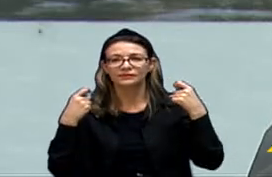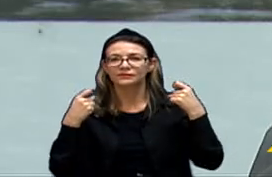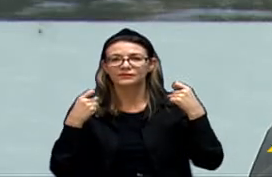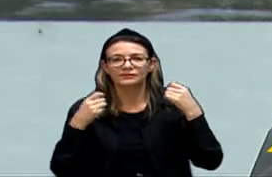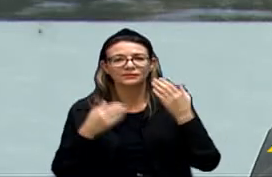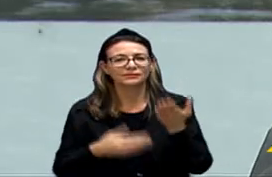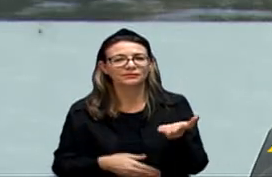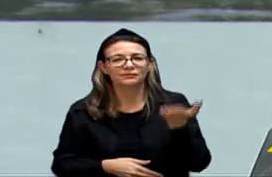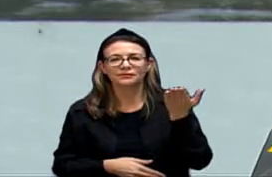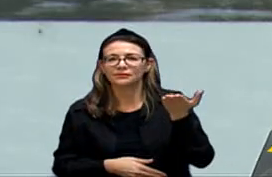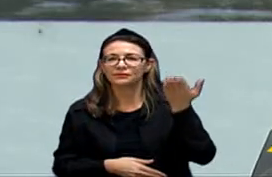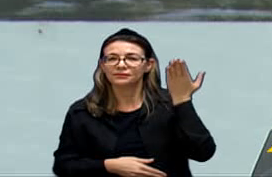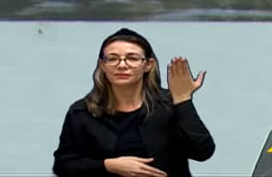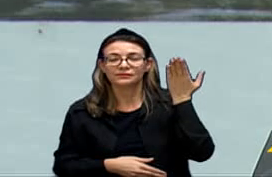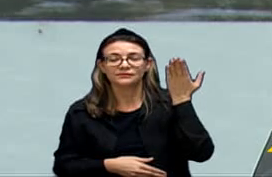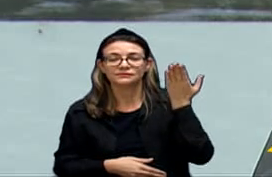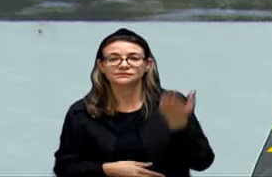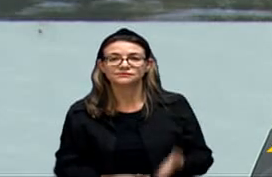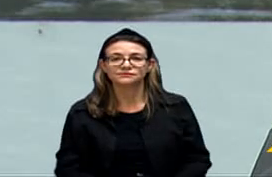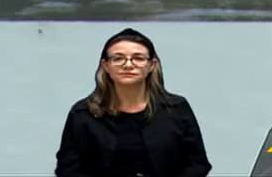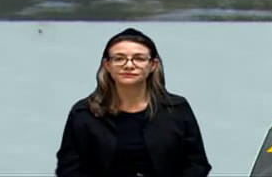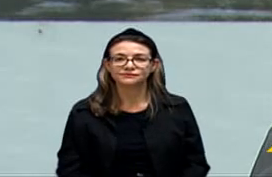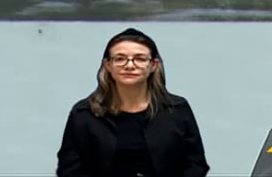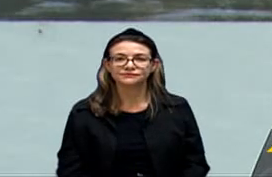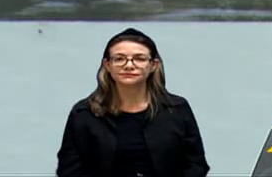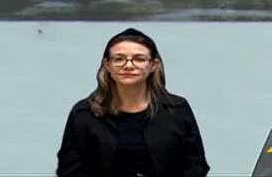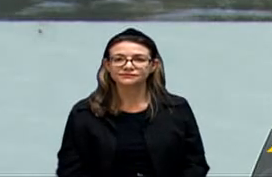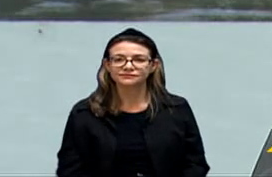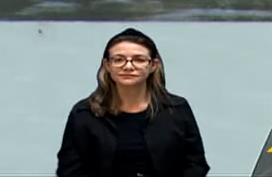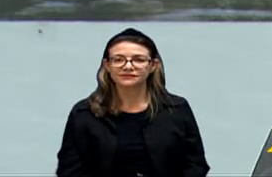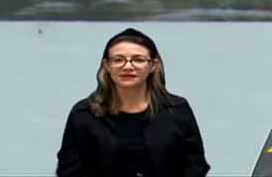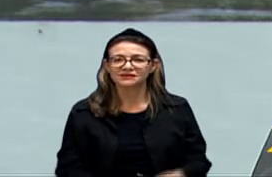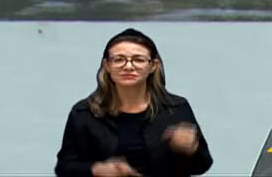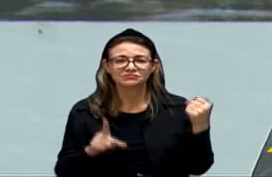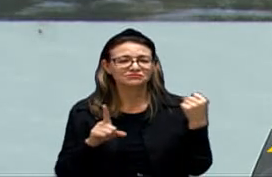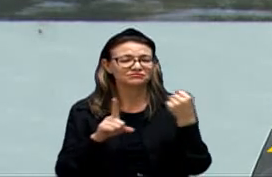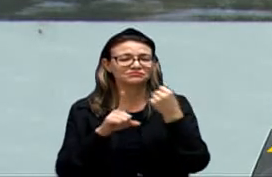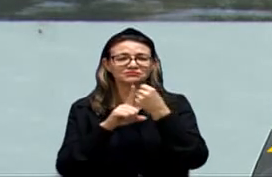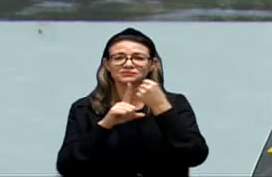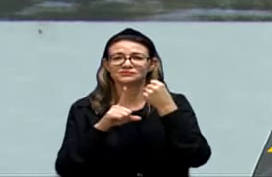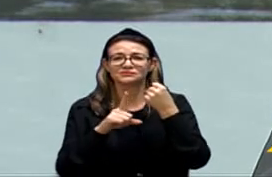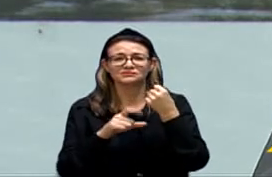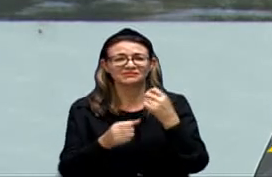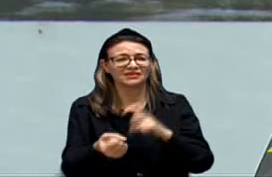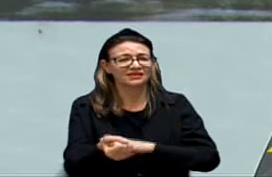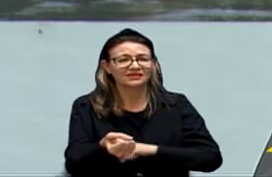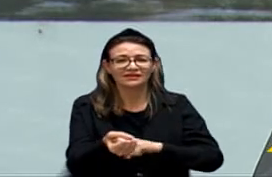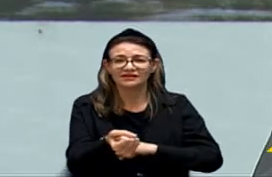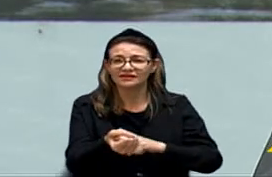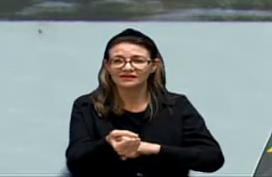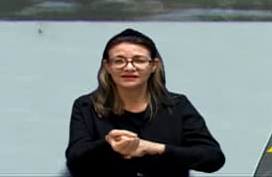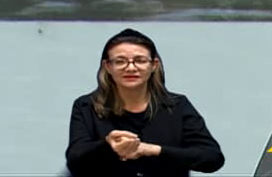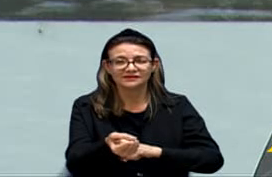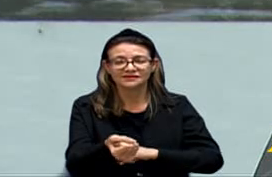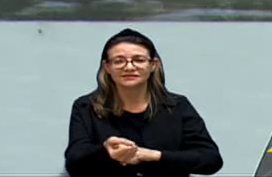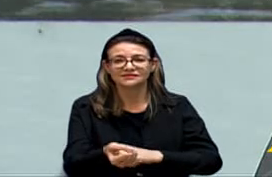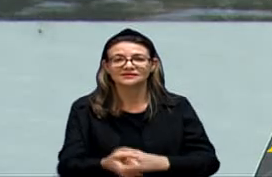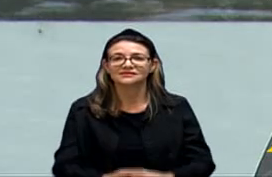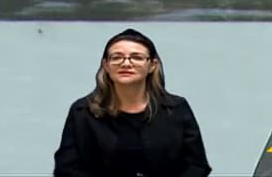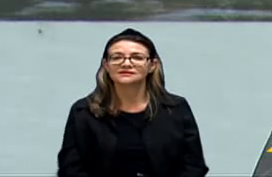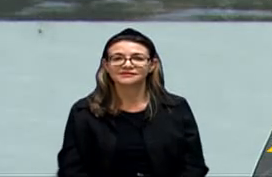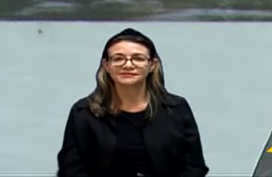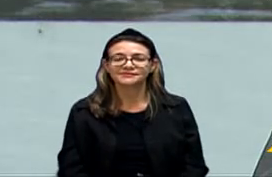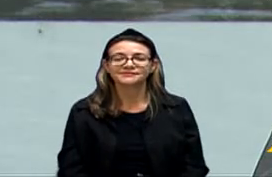é um é um som impactante estressante e isso me